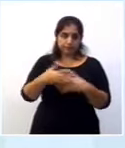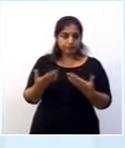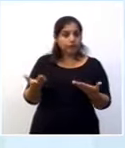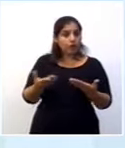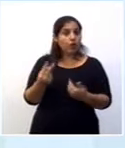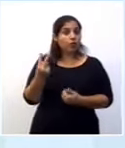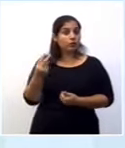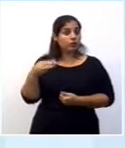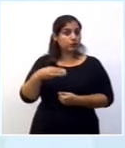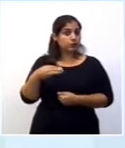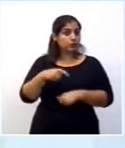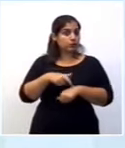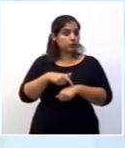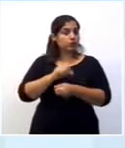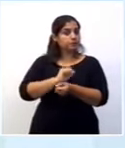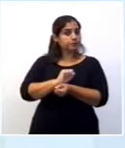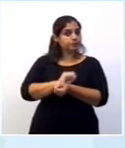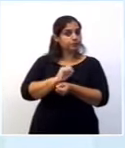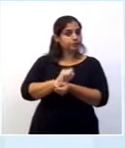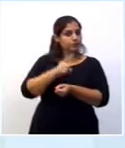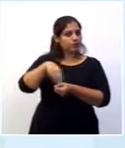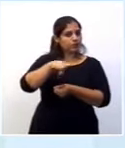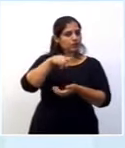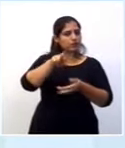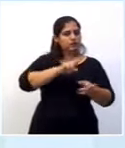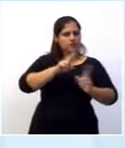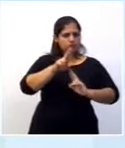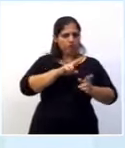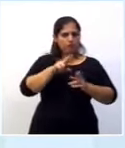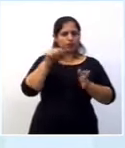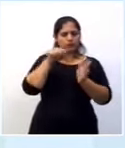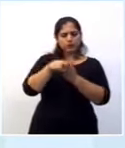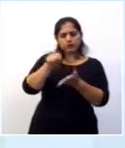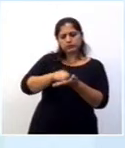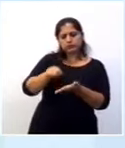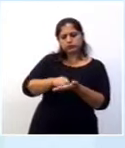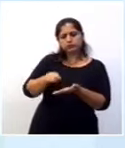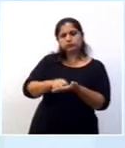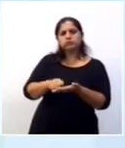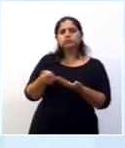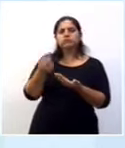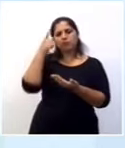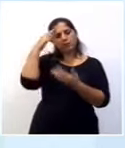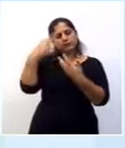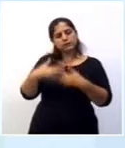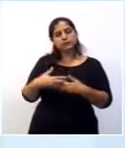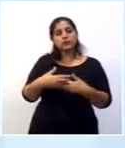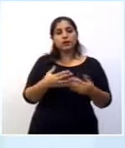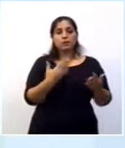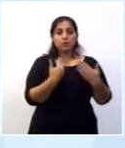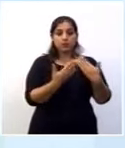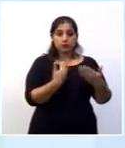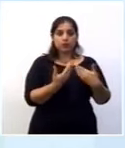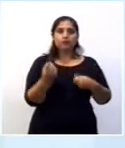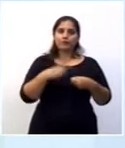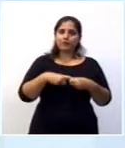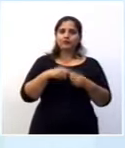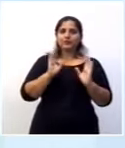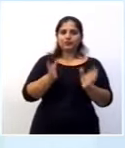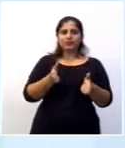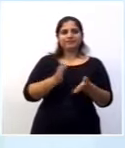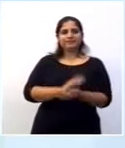ter 2 minutinhos aí para vocês registrarem essas perguntas, colocarem as contribuições no chat e nós já